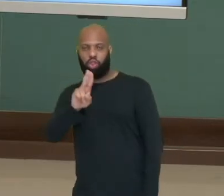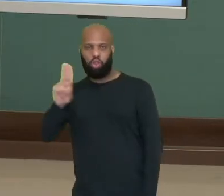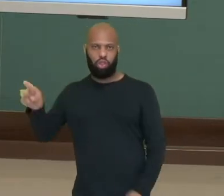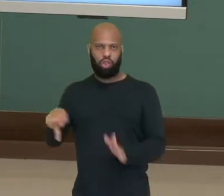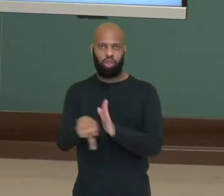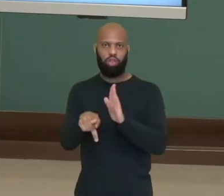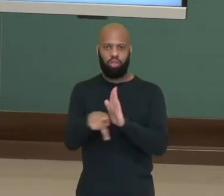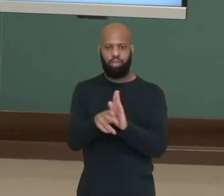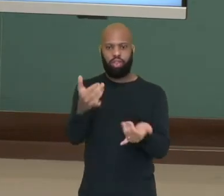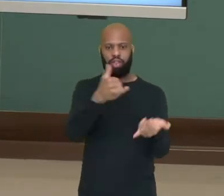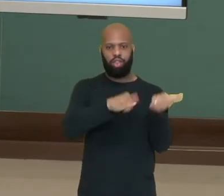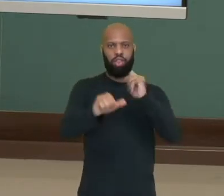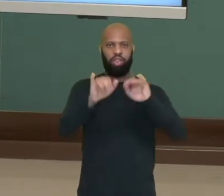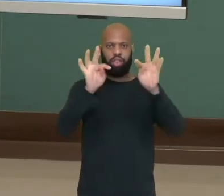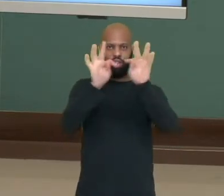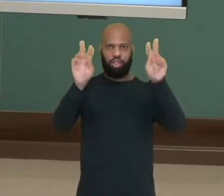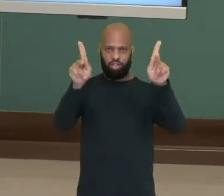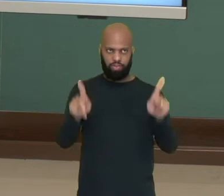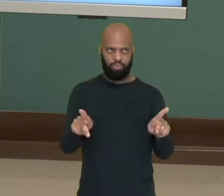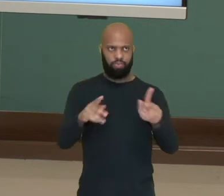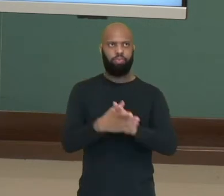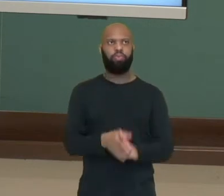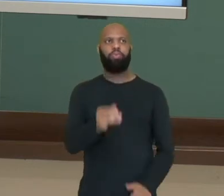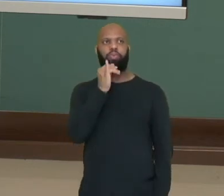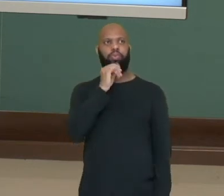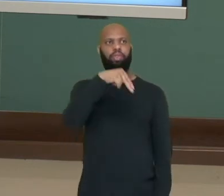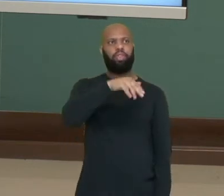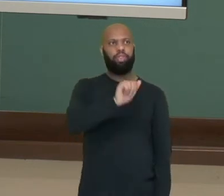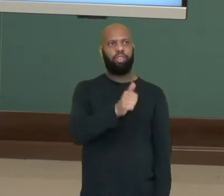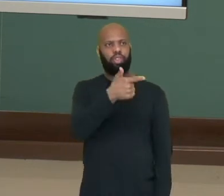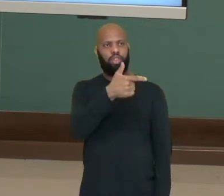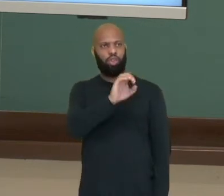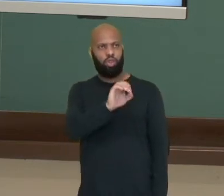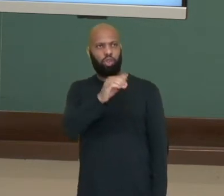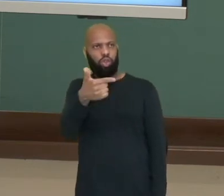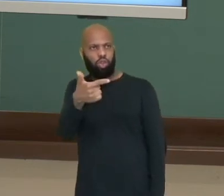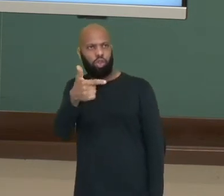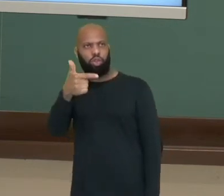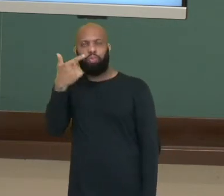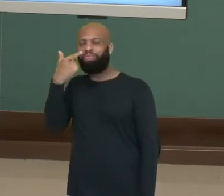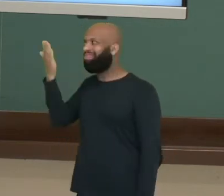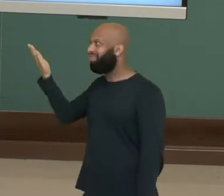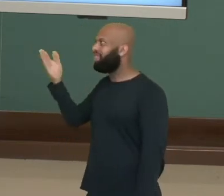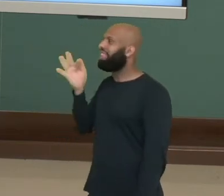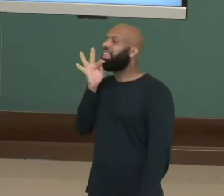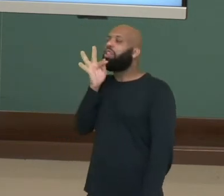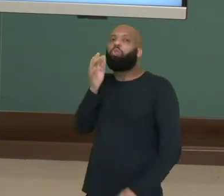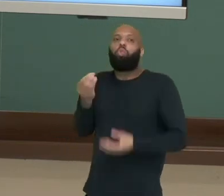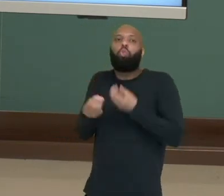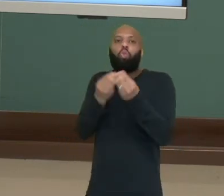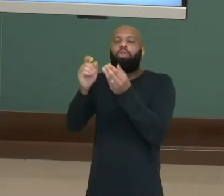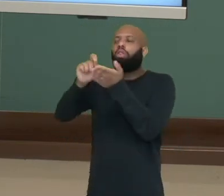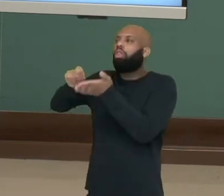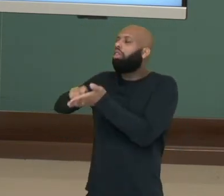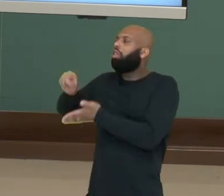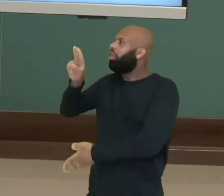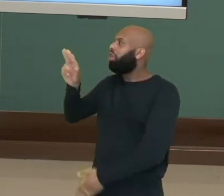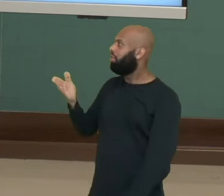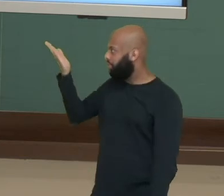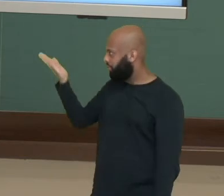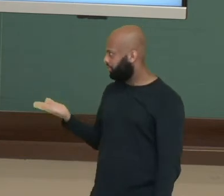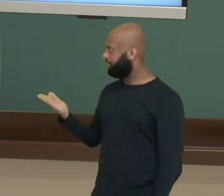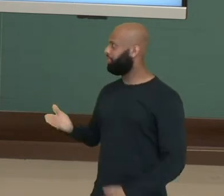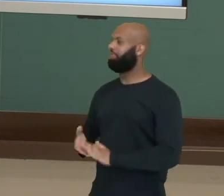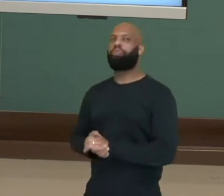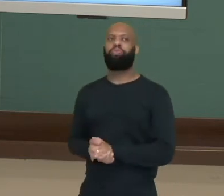H2O2, peróxido de hidrogênio, Na2O2, peróxido de sódio, MgO2, peróxido de